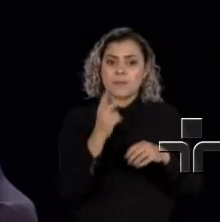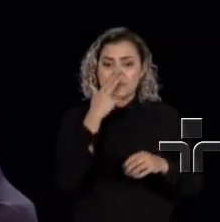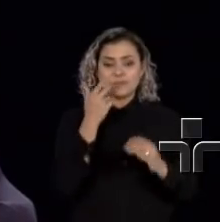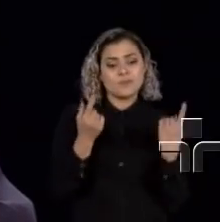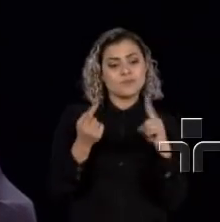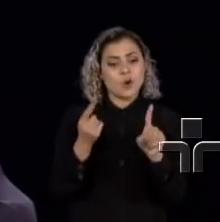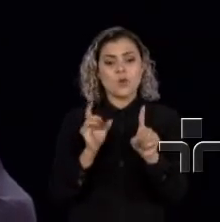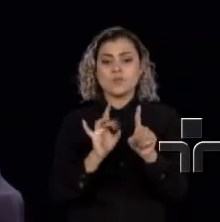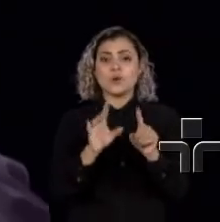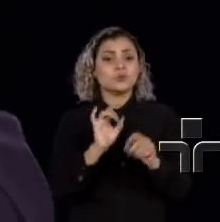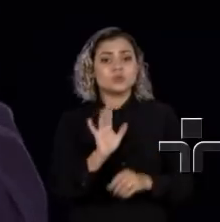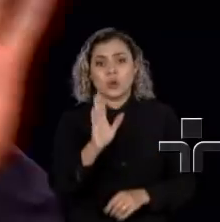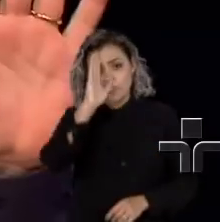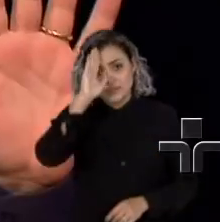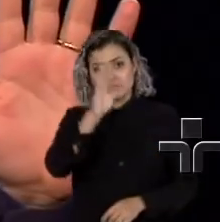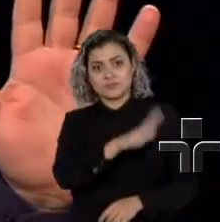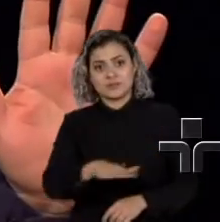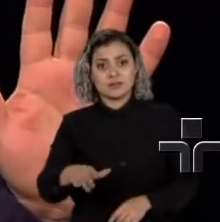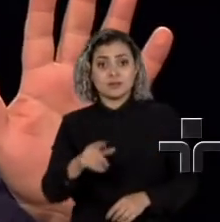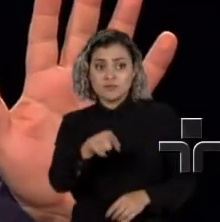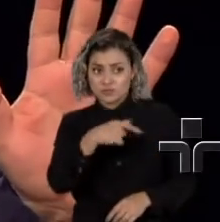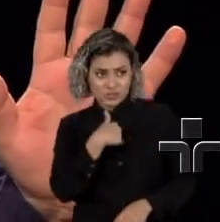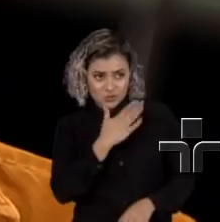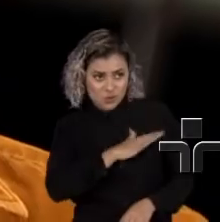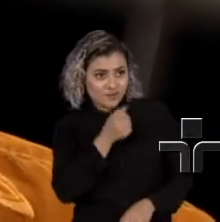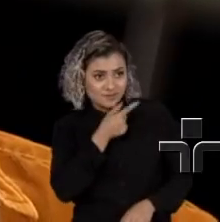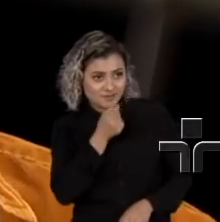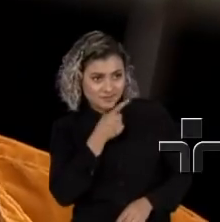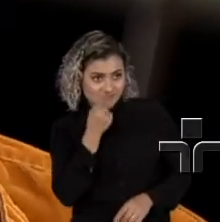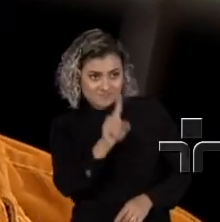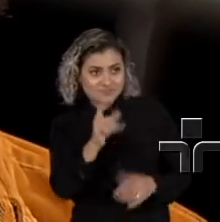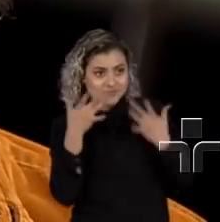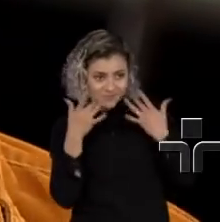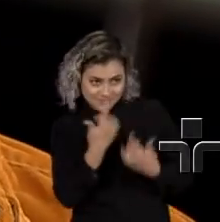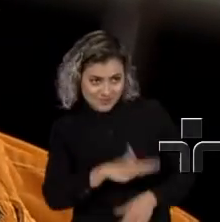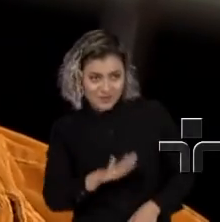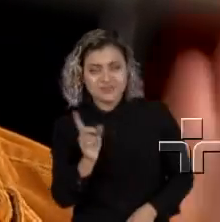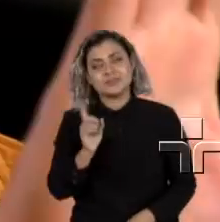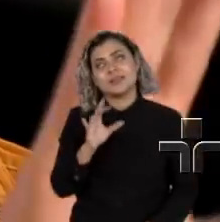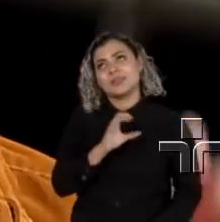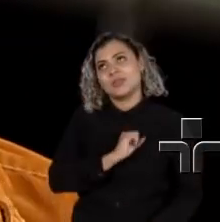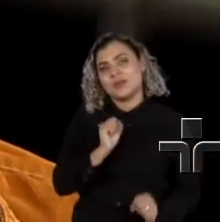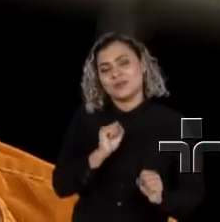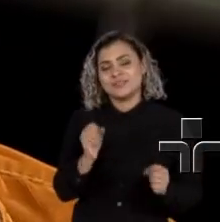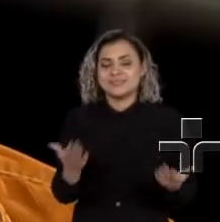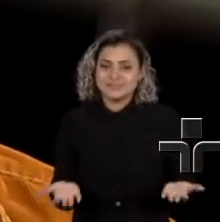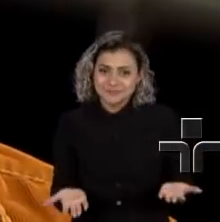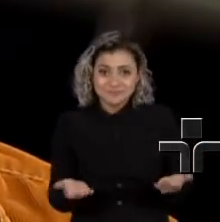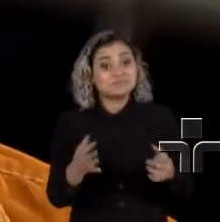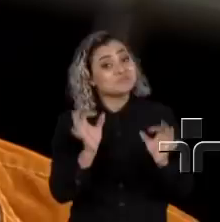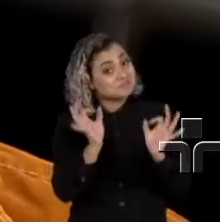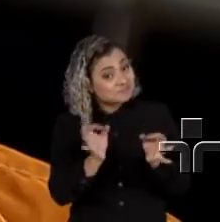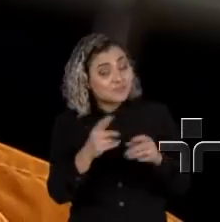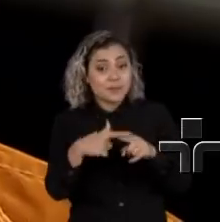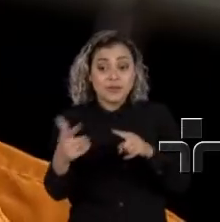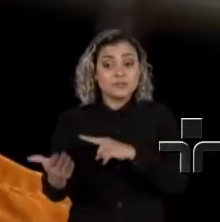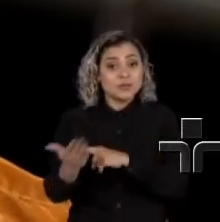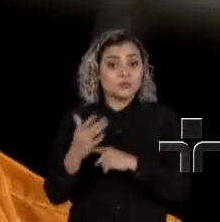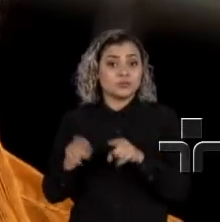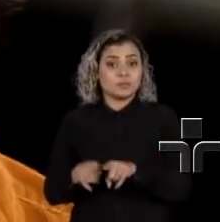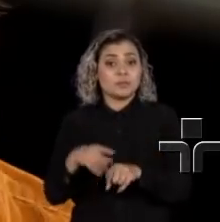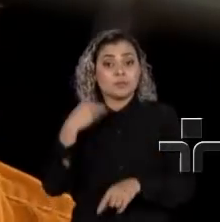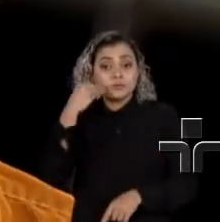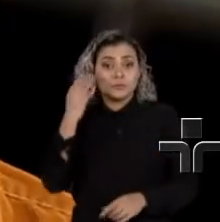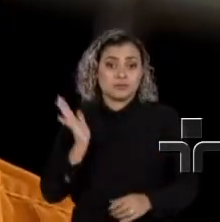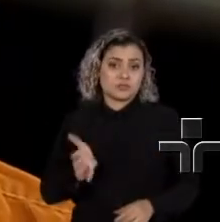né? Você não gosta de stand-up, né? Não, eu adoro stand-up. Então, eu tinha essa coisa, então isso me ajudou também, porque era uma